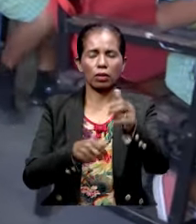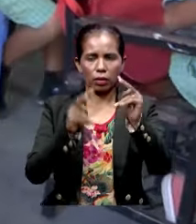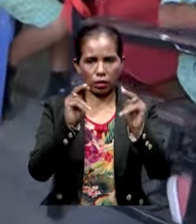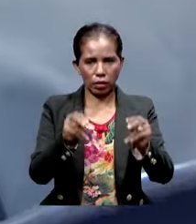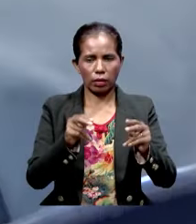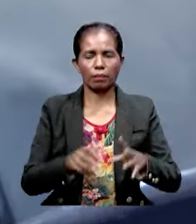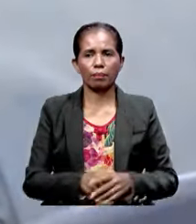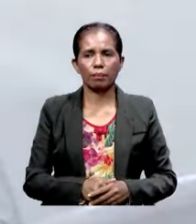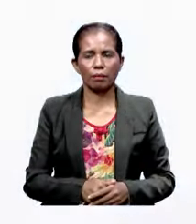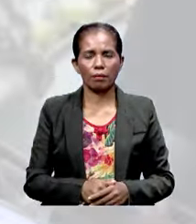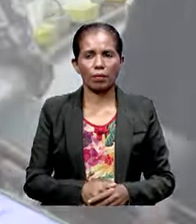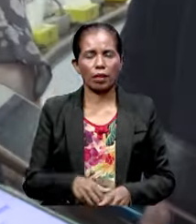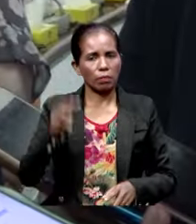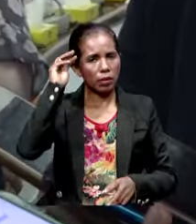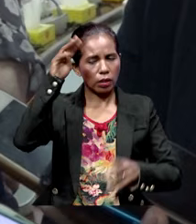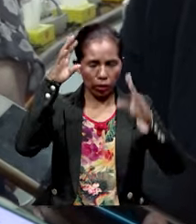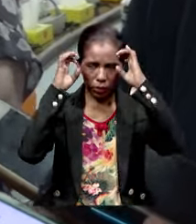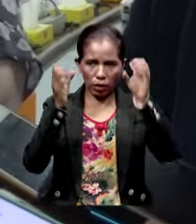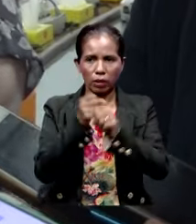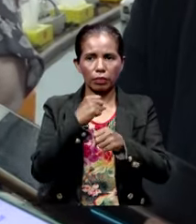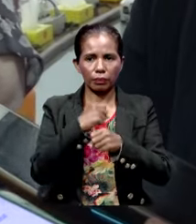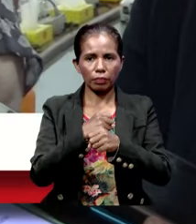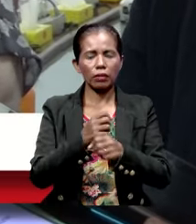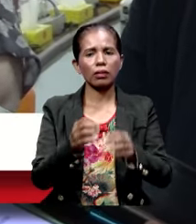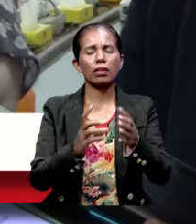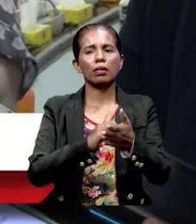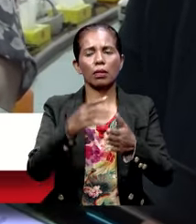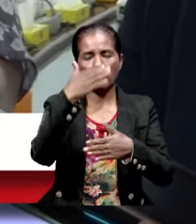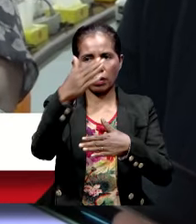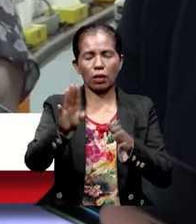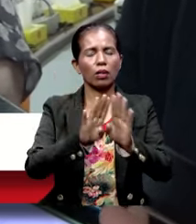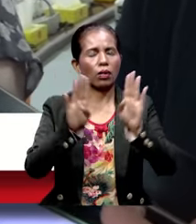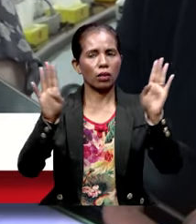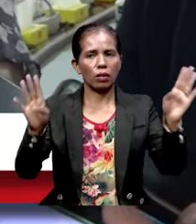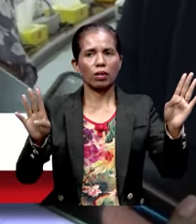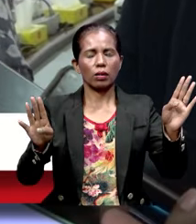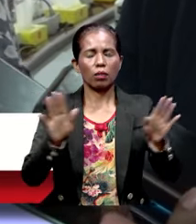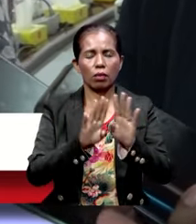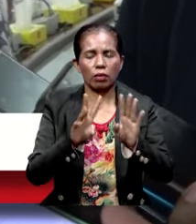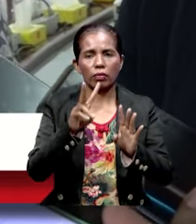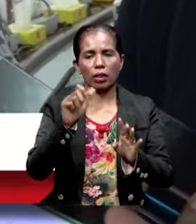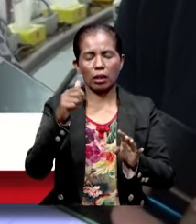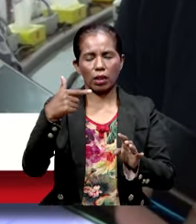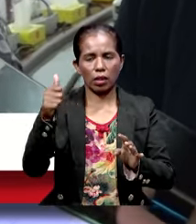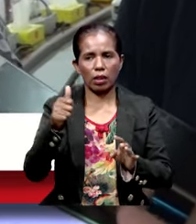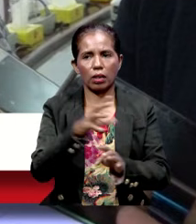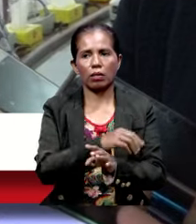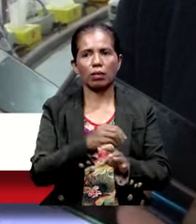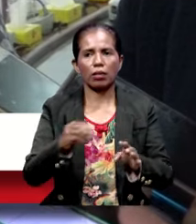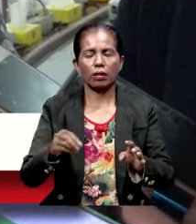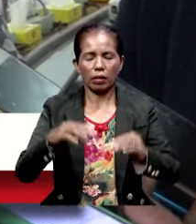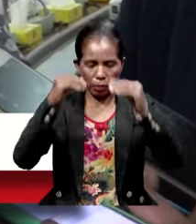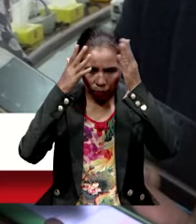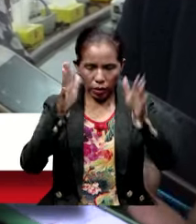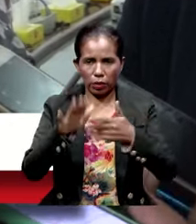necessidade. De educação, halamos e a cada semana ou em Rahuona, loque recrutamento, ba bolsa de candidato dos